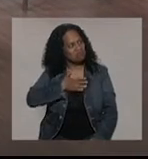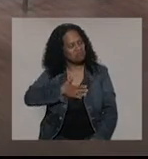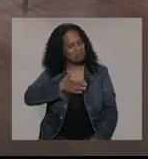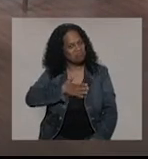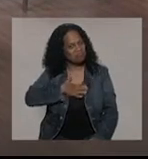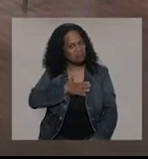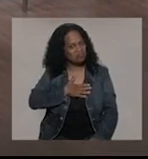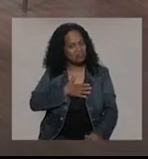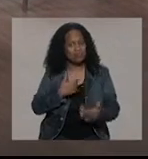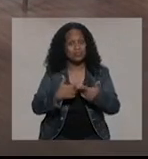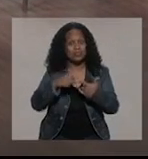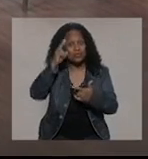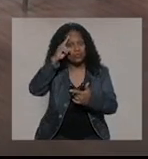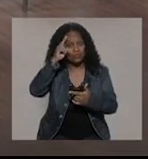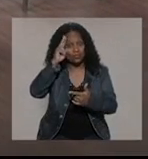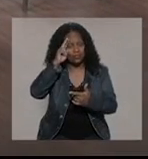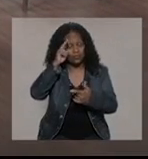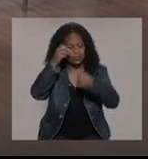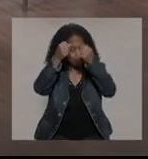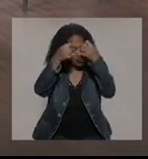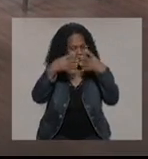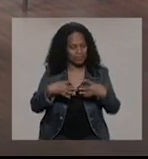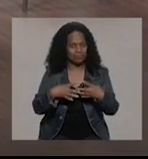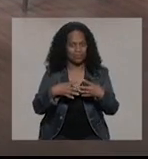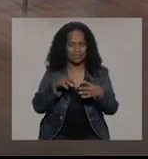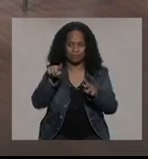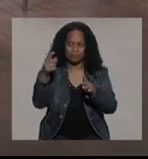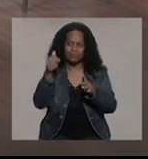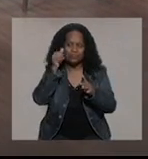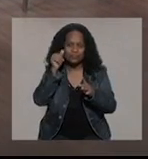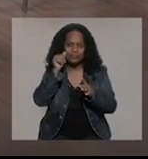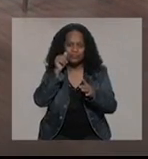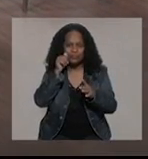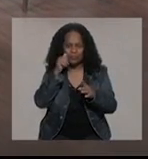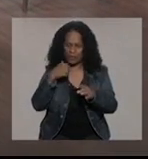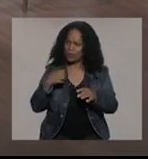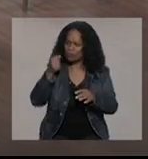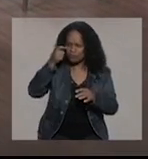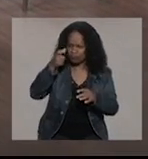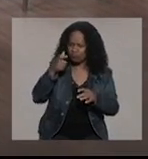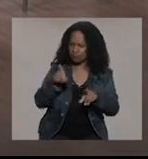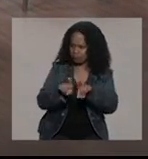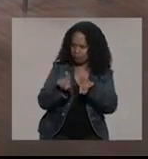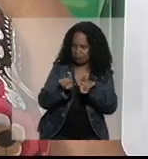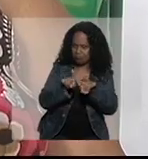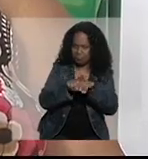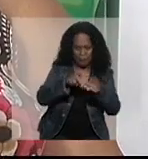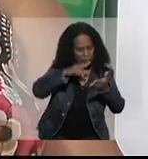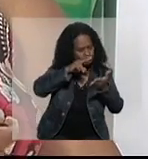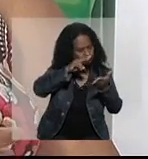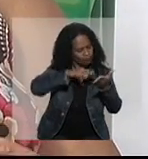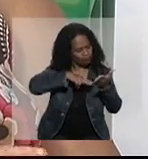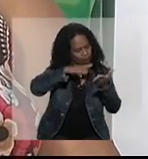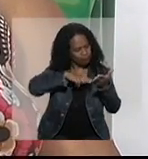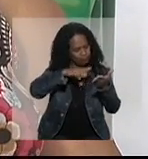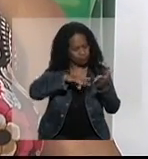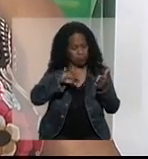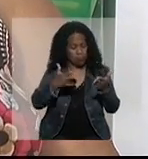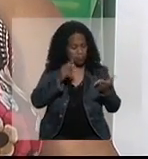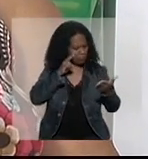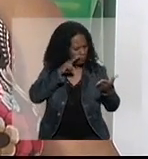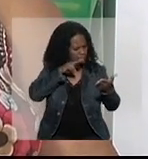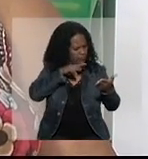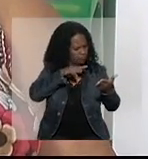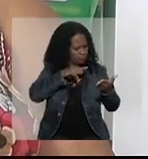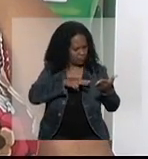contos, eles trazem, porque eles trazem... Eu acho interessante também, só acrescentando, que, na verdade, a leitura, né, você, quando